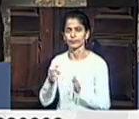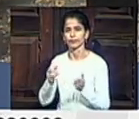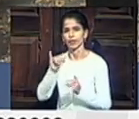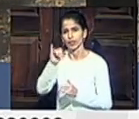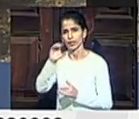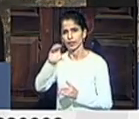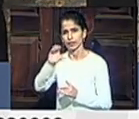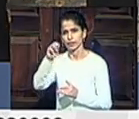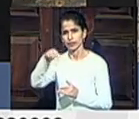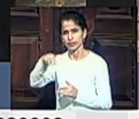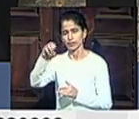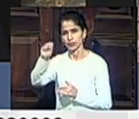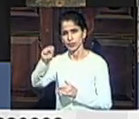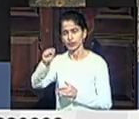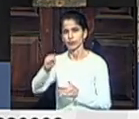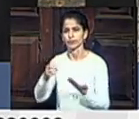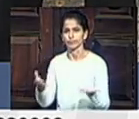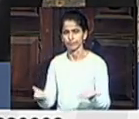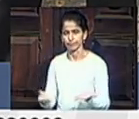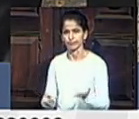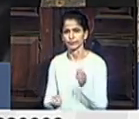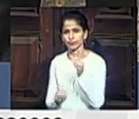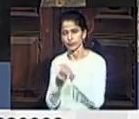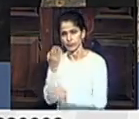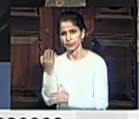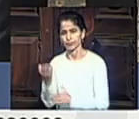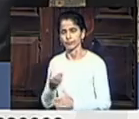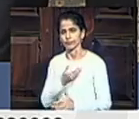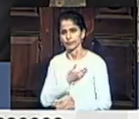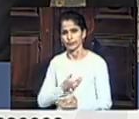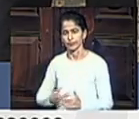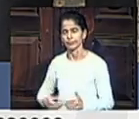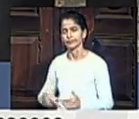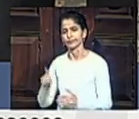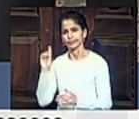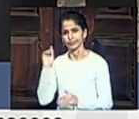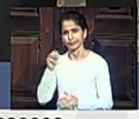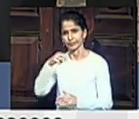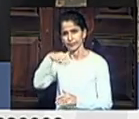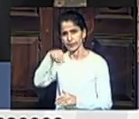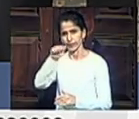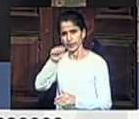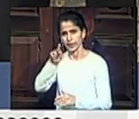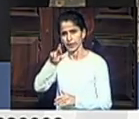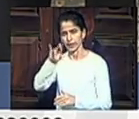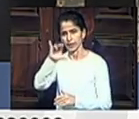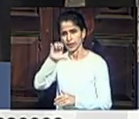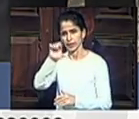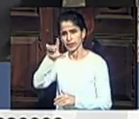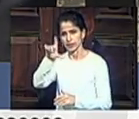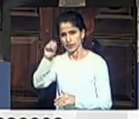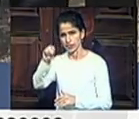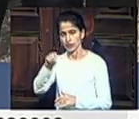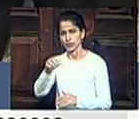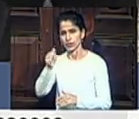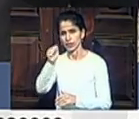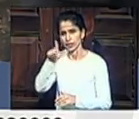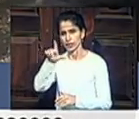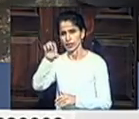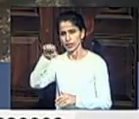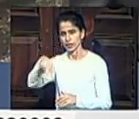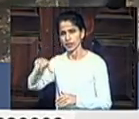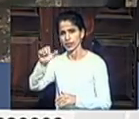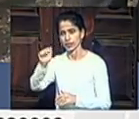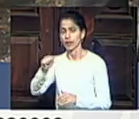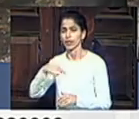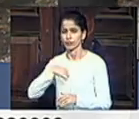ICMS, criada exatamente no governo Marcelo Alencar, que eu tive o privilégio de ter sido líder nesta